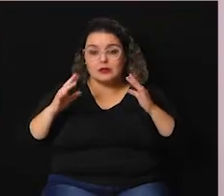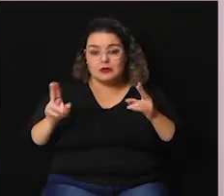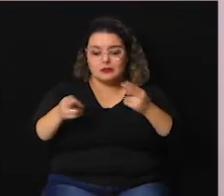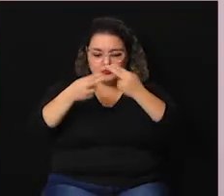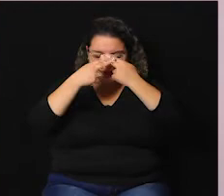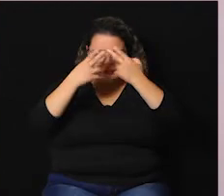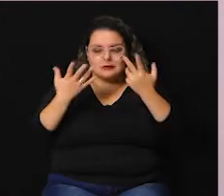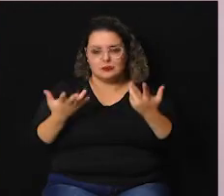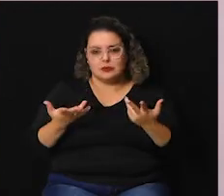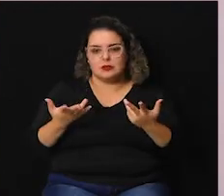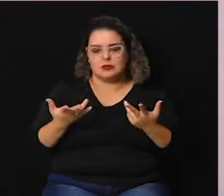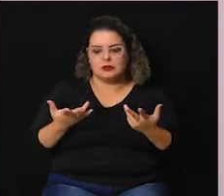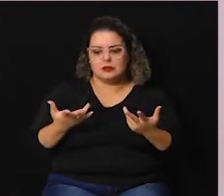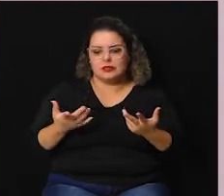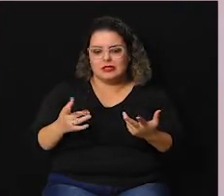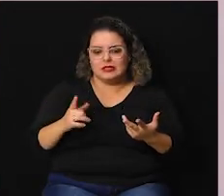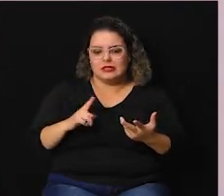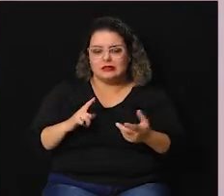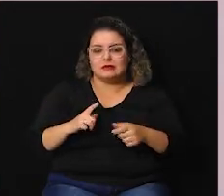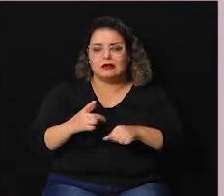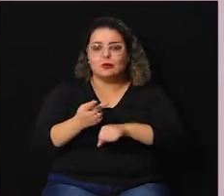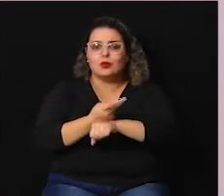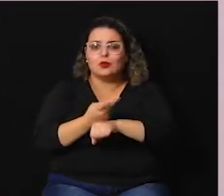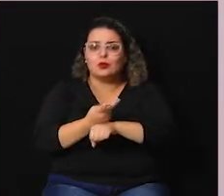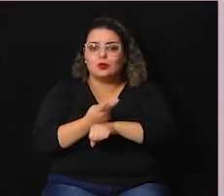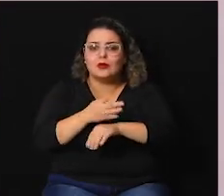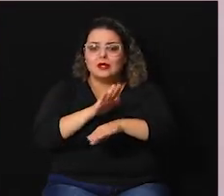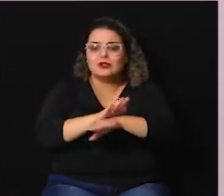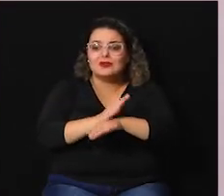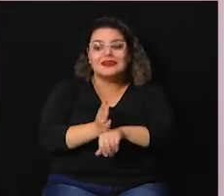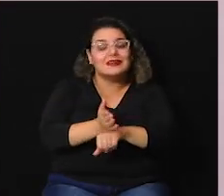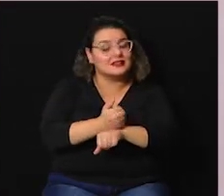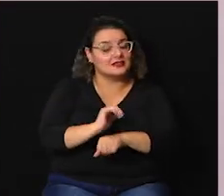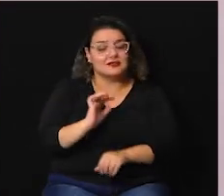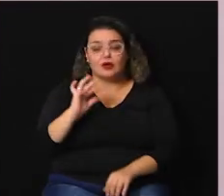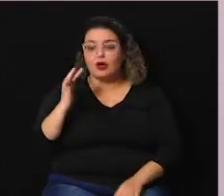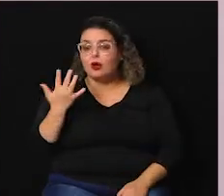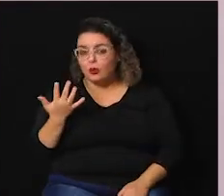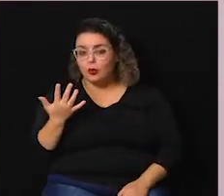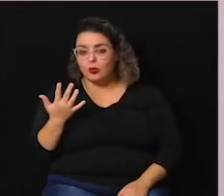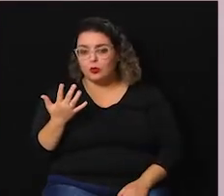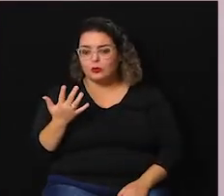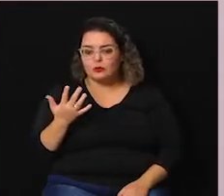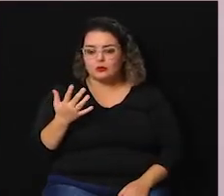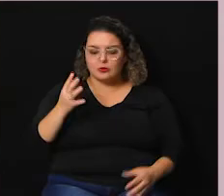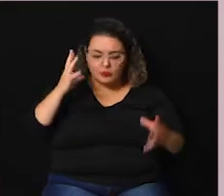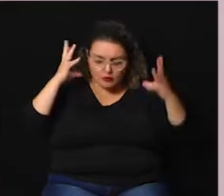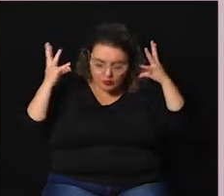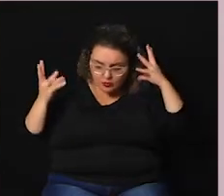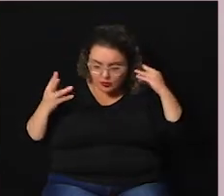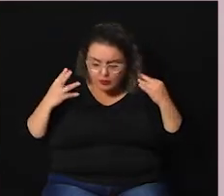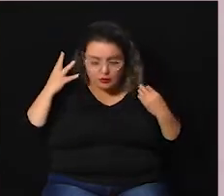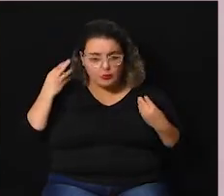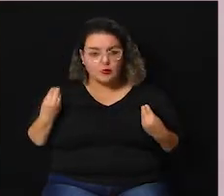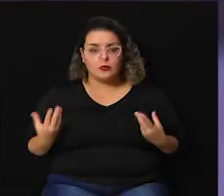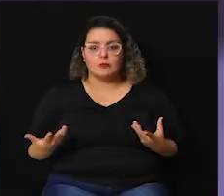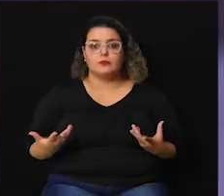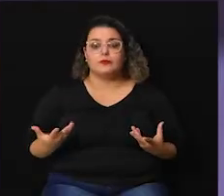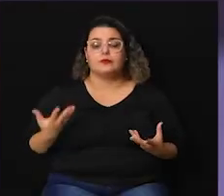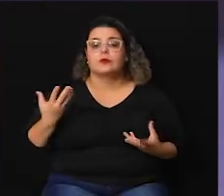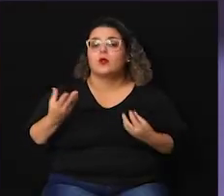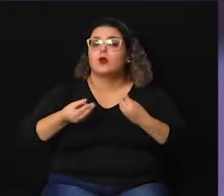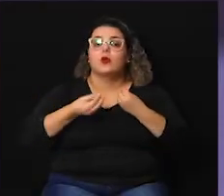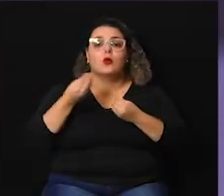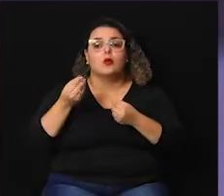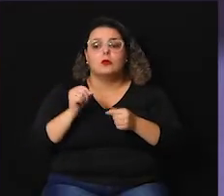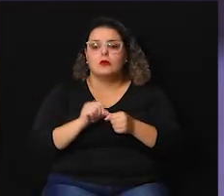Doutora, tem como procurar ajuda antes que isso aconteça? Antes que, no caso do cabelo começar a cair?